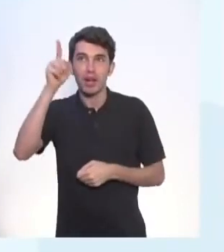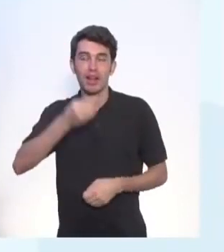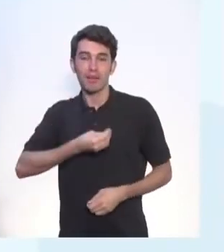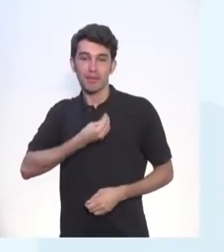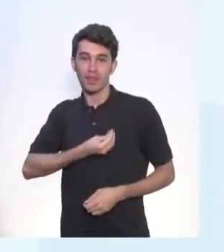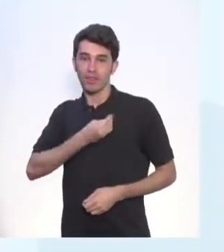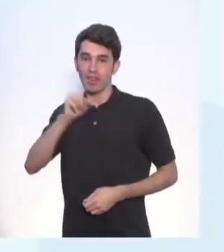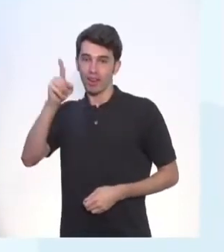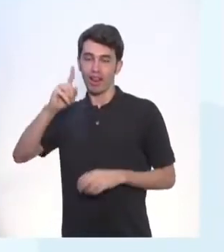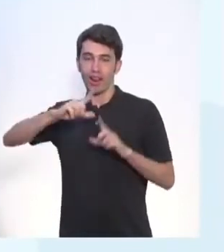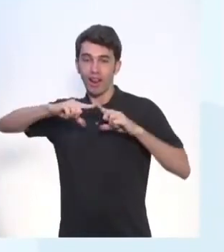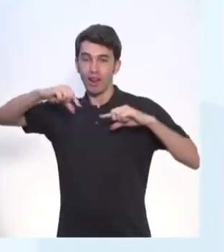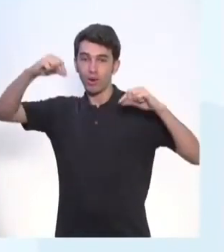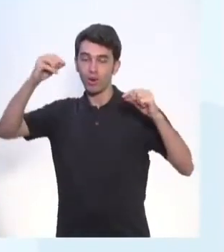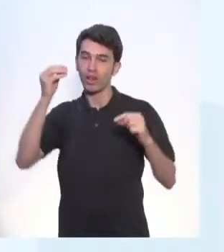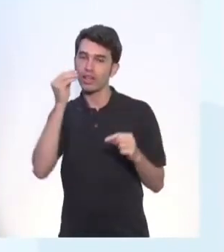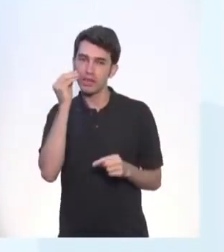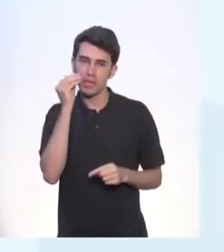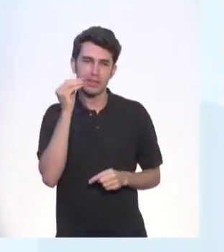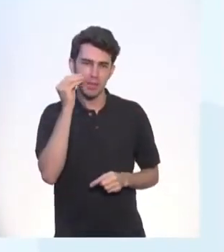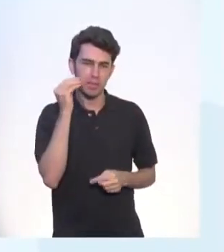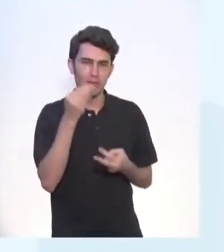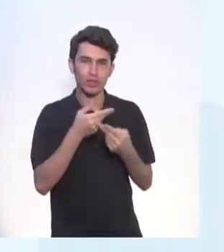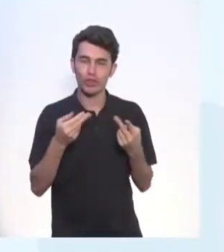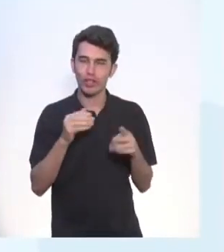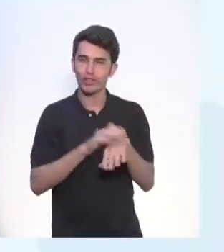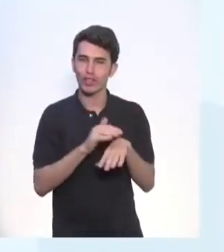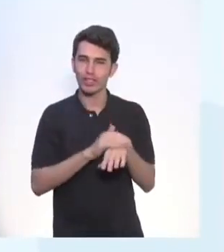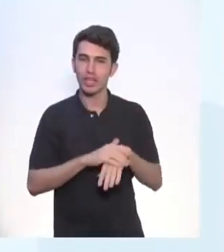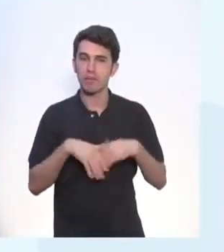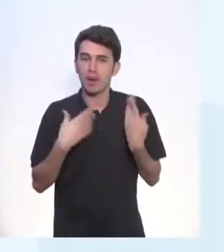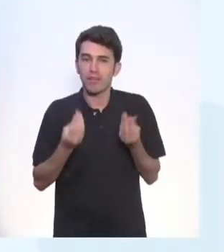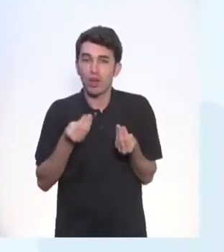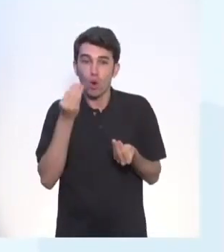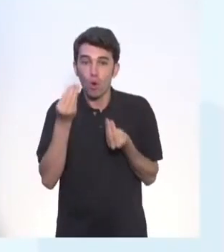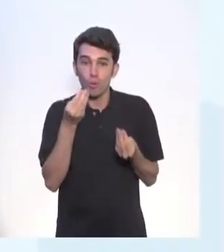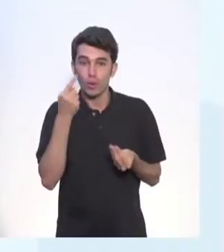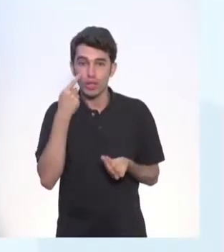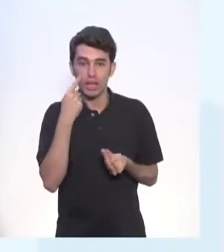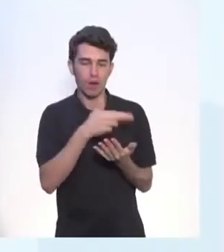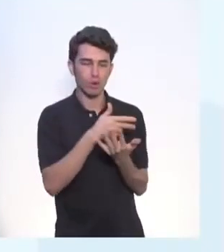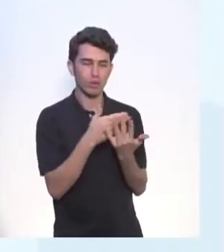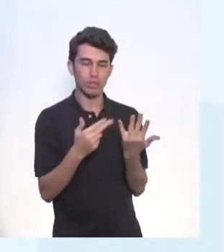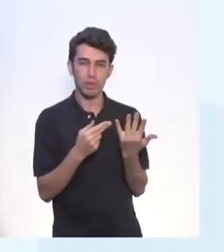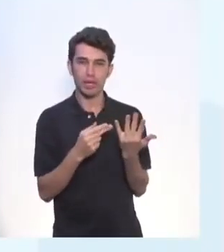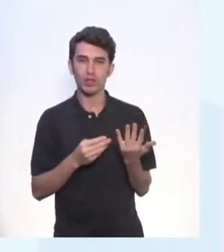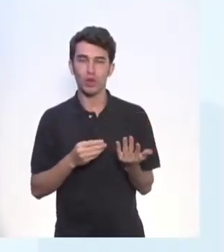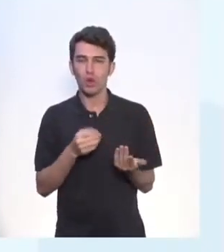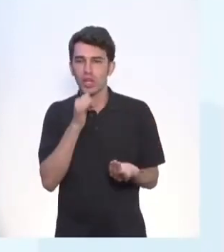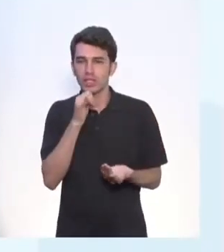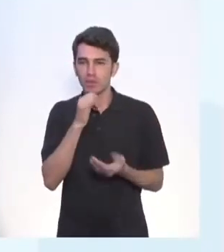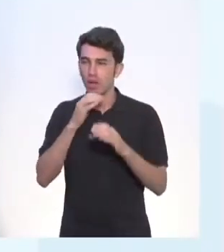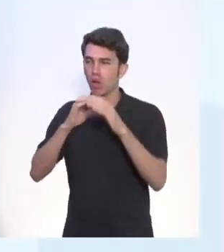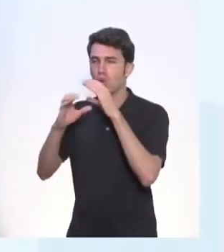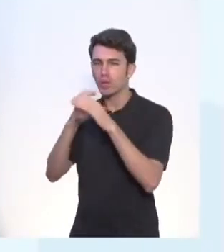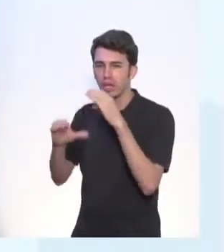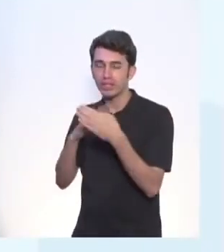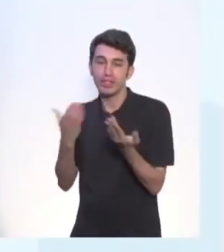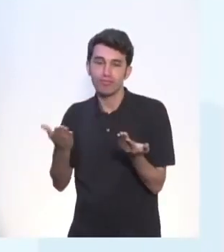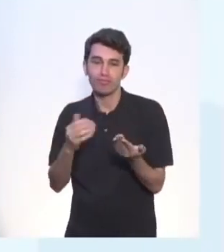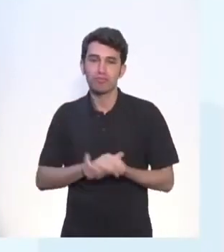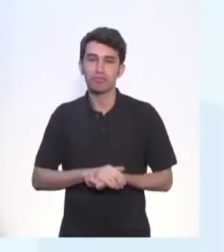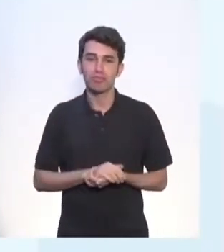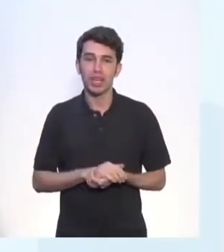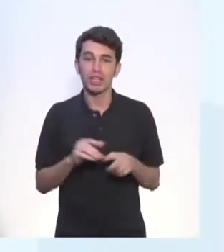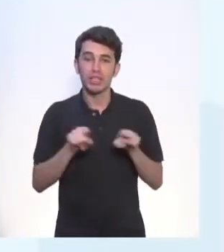Lua e fazer experimentos, para ver como funcionariam alguns aspectos, como a comunicação. A gente